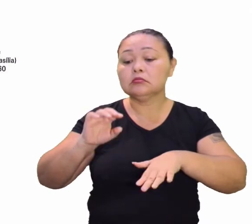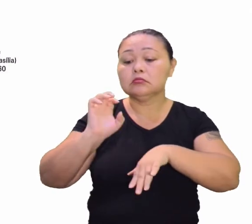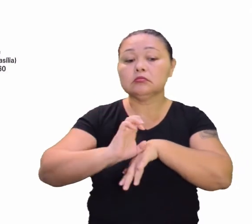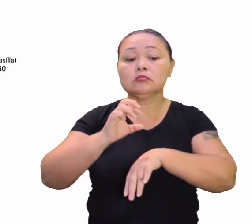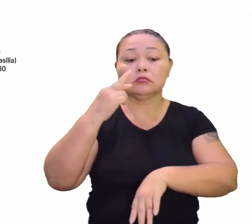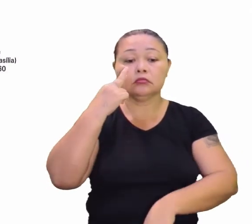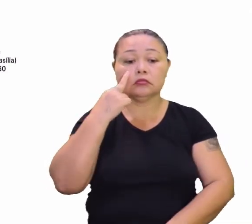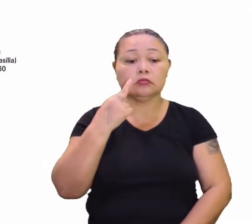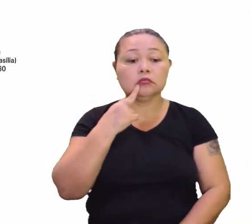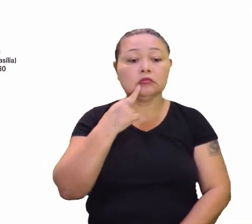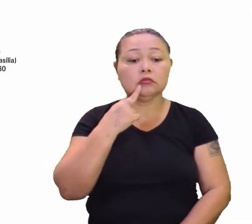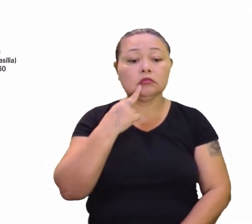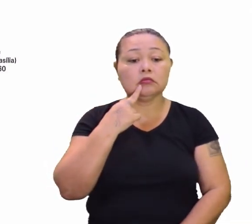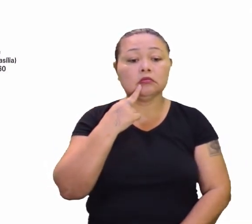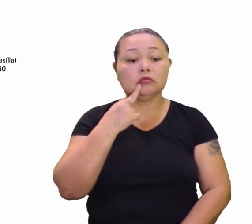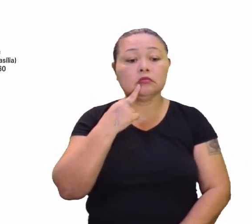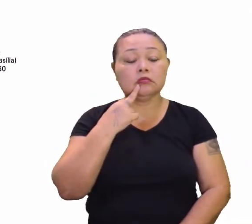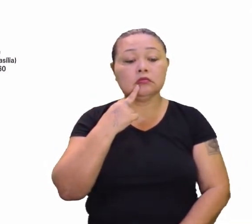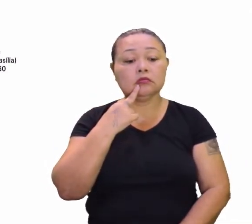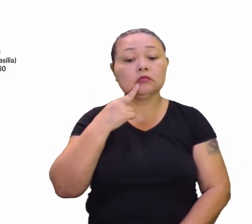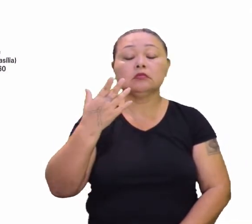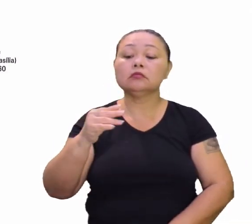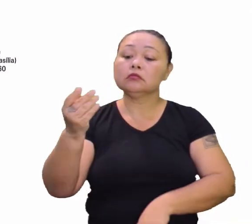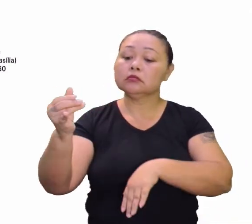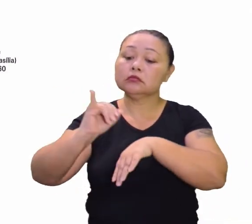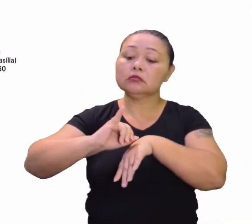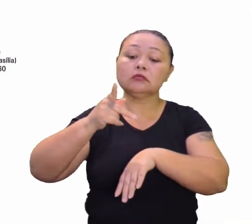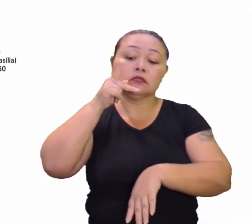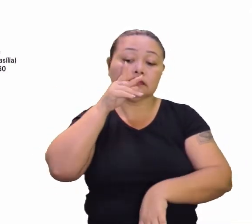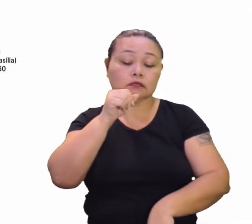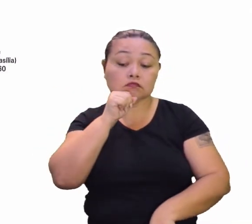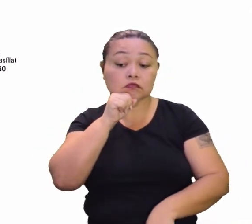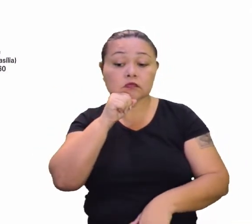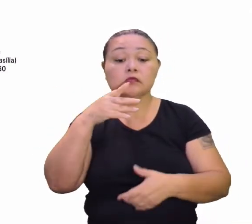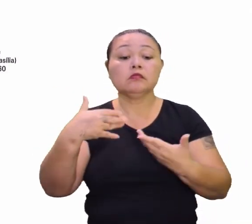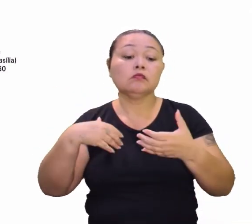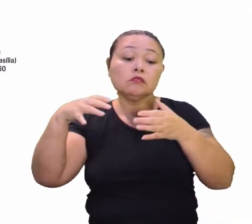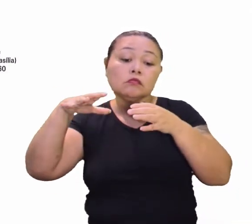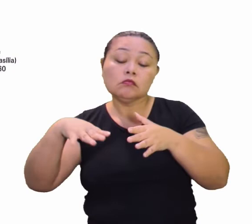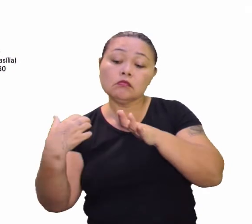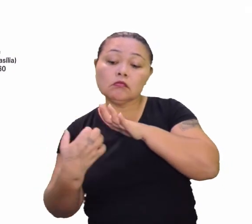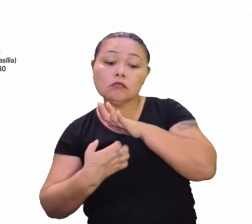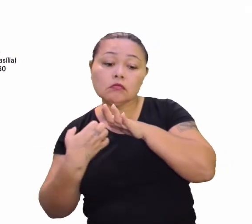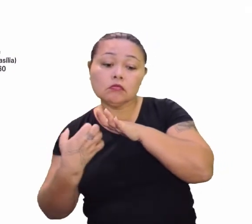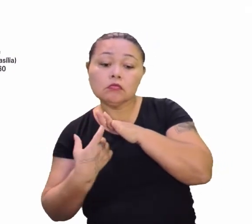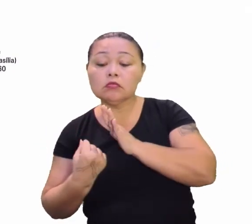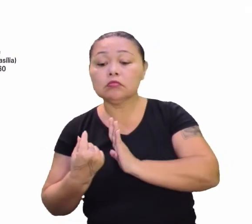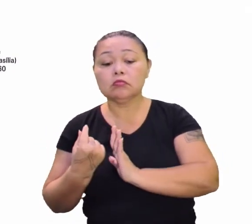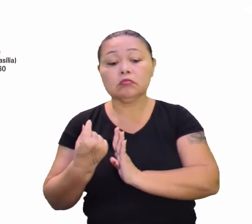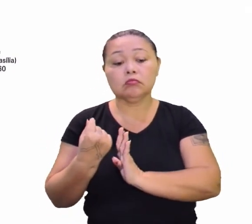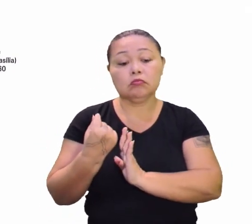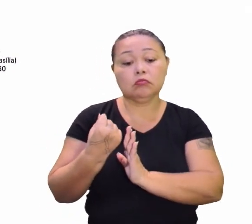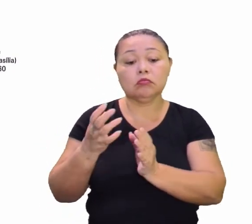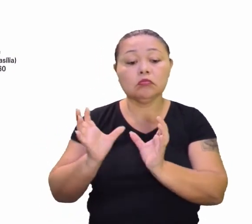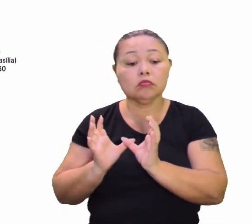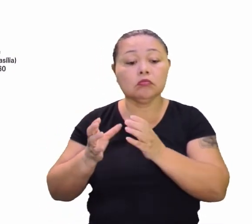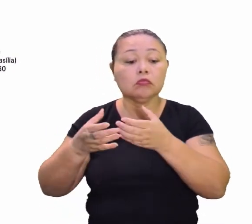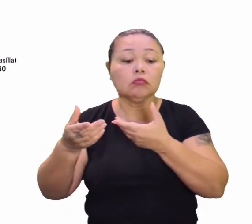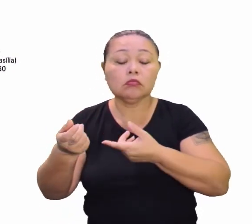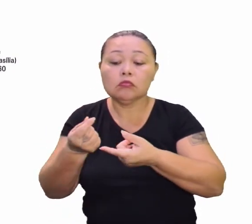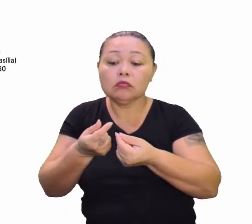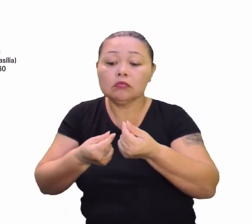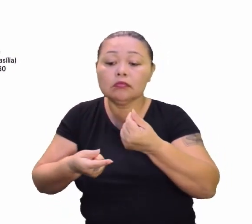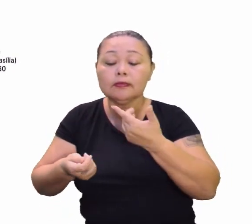no estado de Rondônia. Então, na capital de Porto Velho, instalou-se uma pequena classe industrial capitalista, composta aí